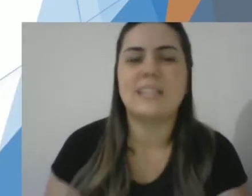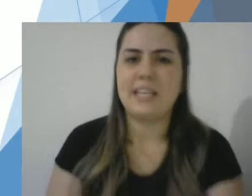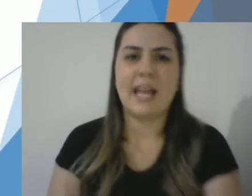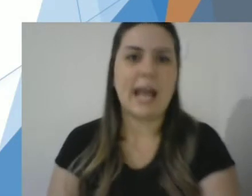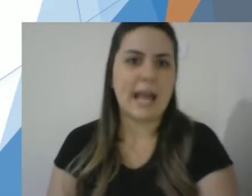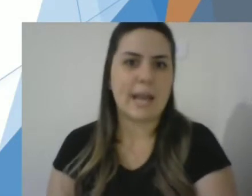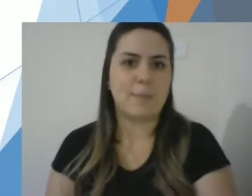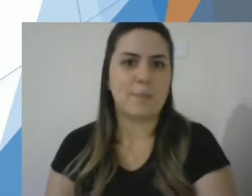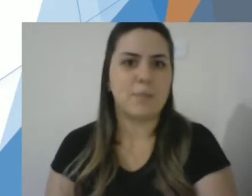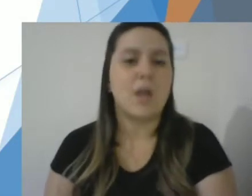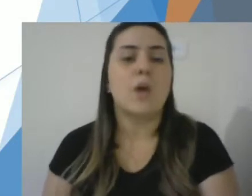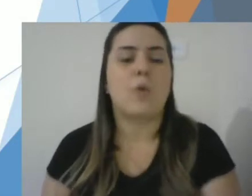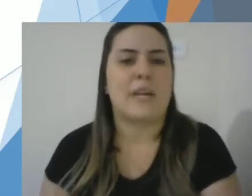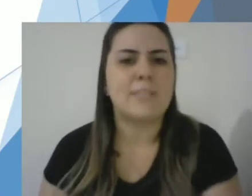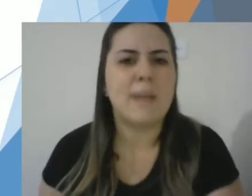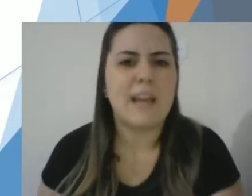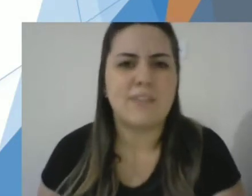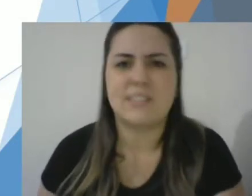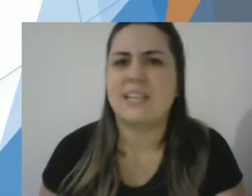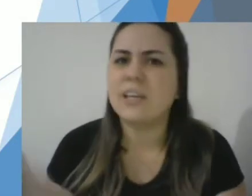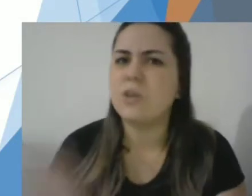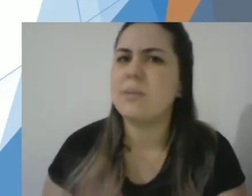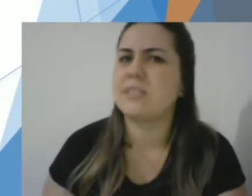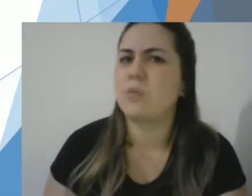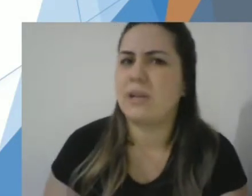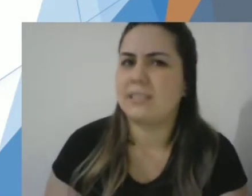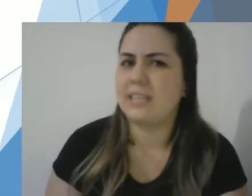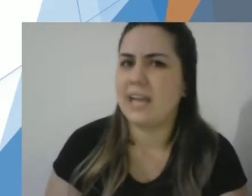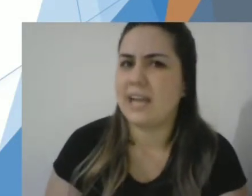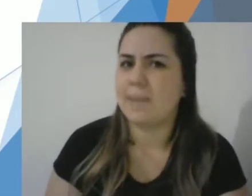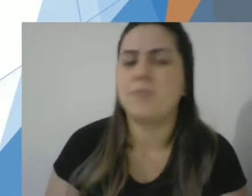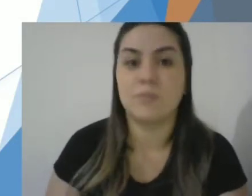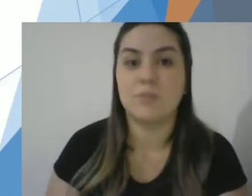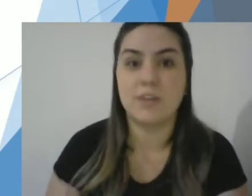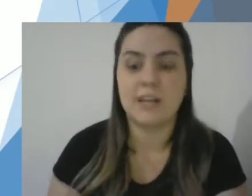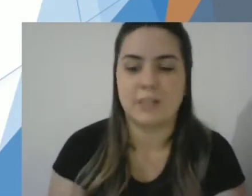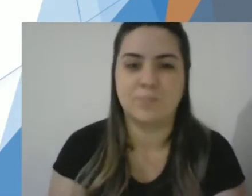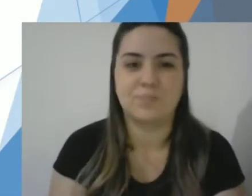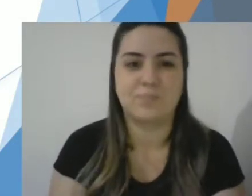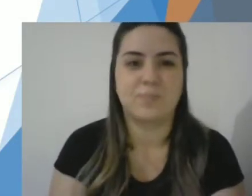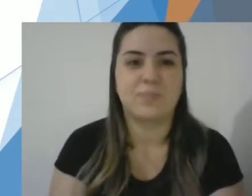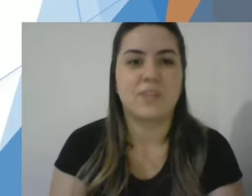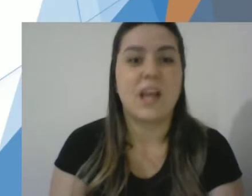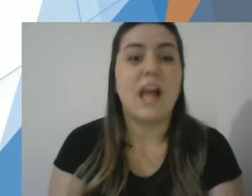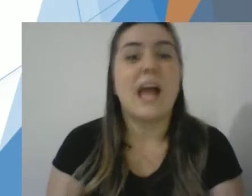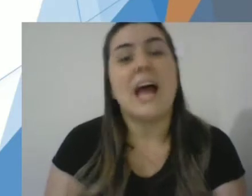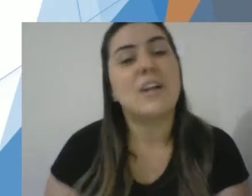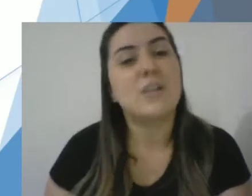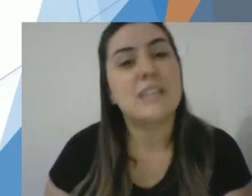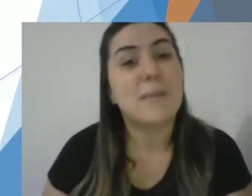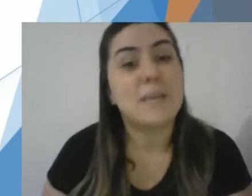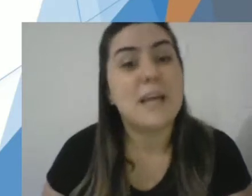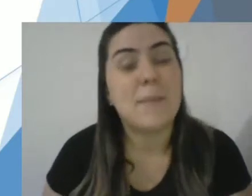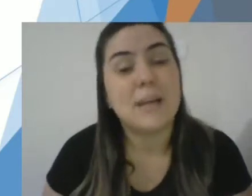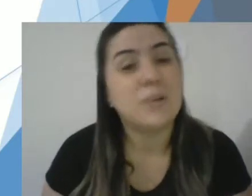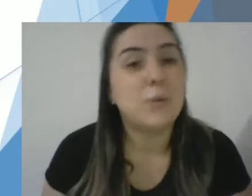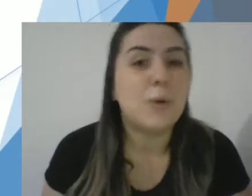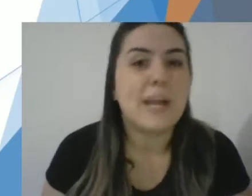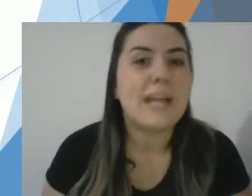Conhecer a letrinha M. Quais palavras será que começam com a letrinha M? Vamos ver. A nossa